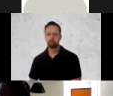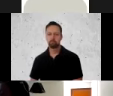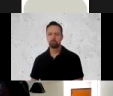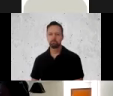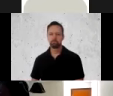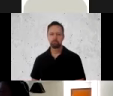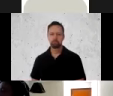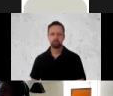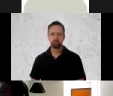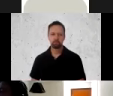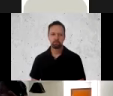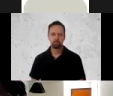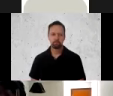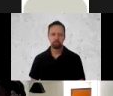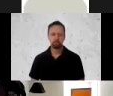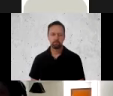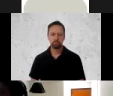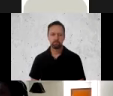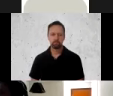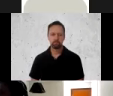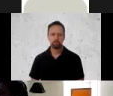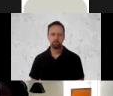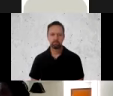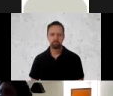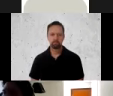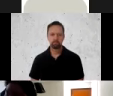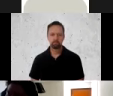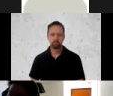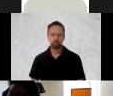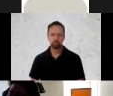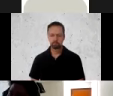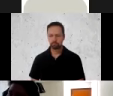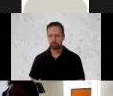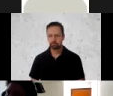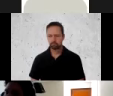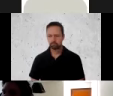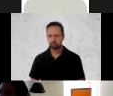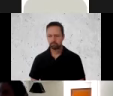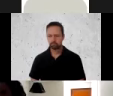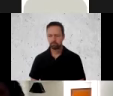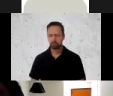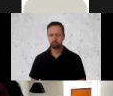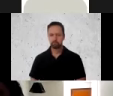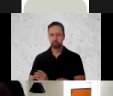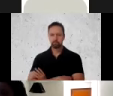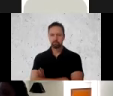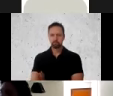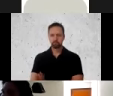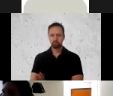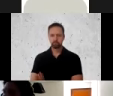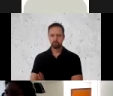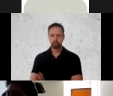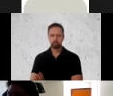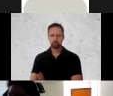eu vou passar para testes extras que ele fez para verificar a robustez, né,